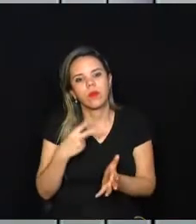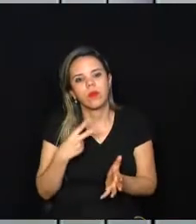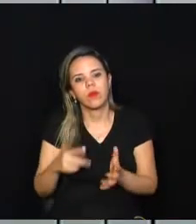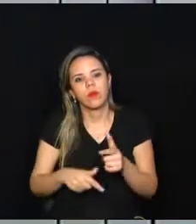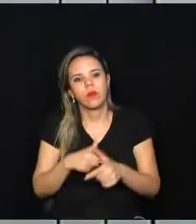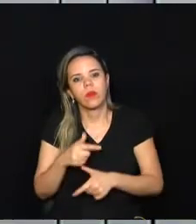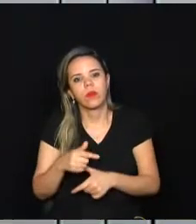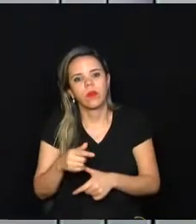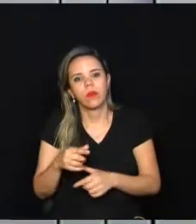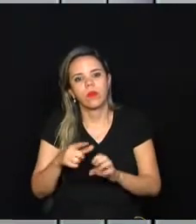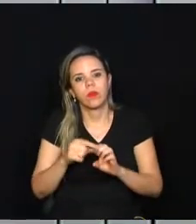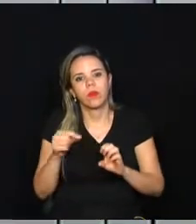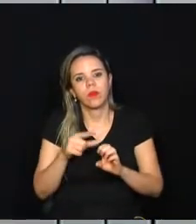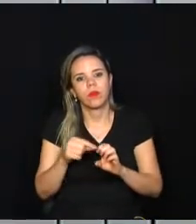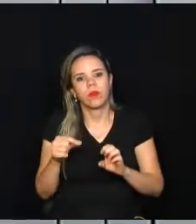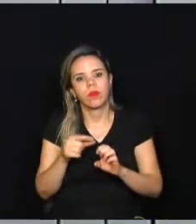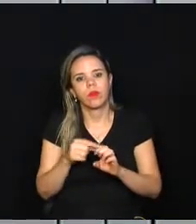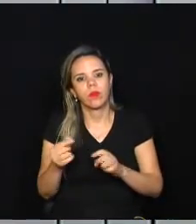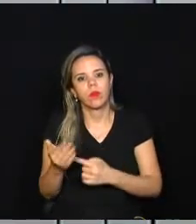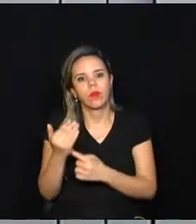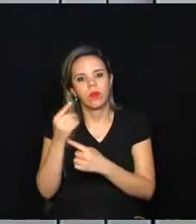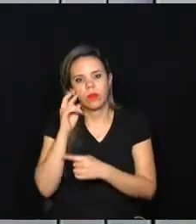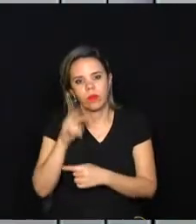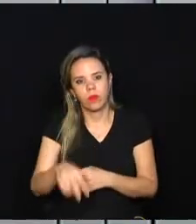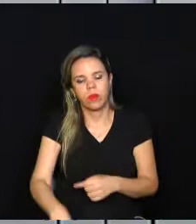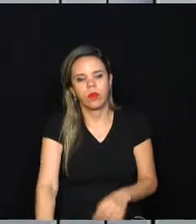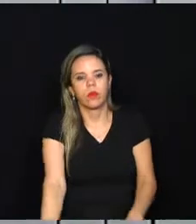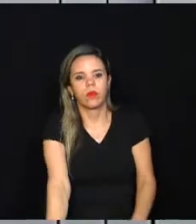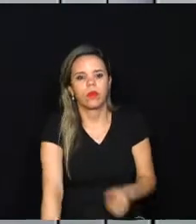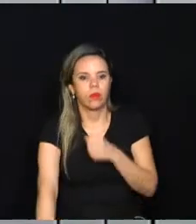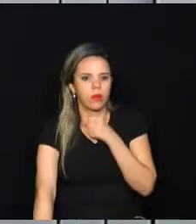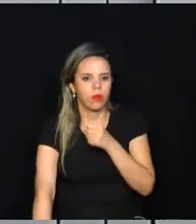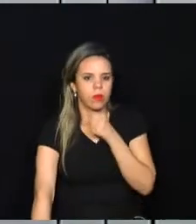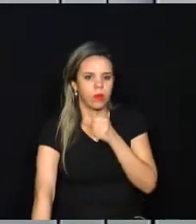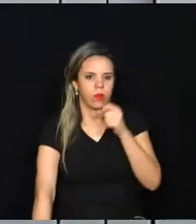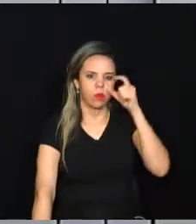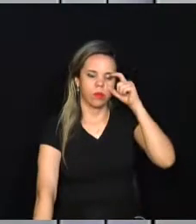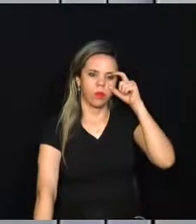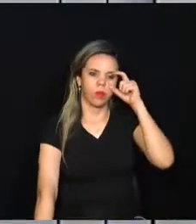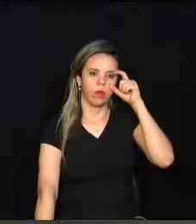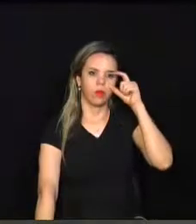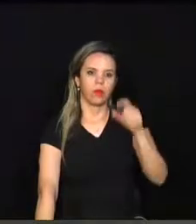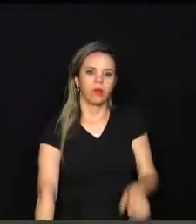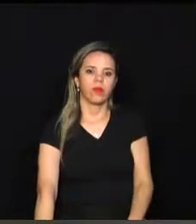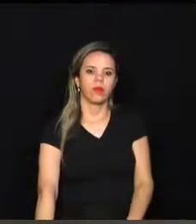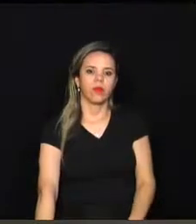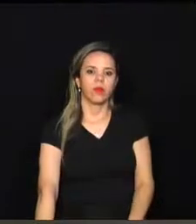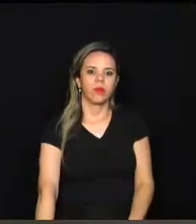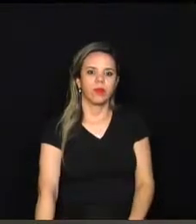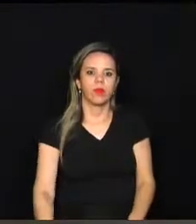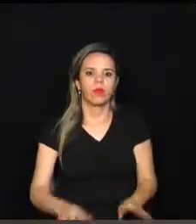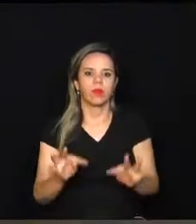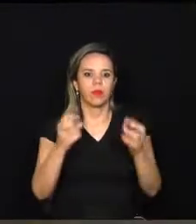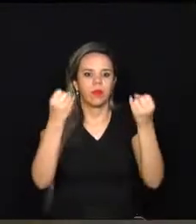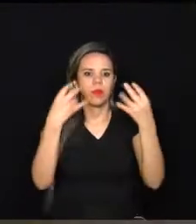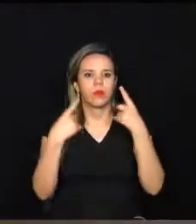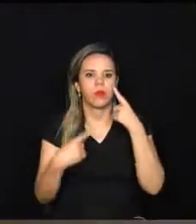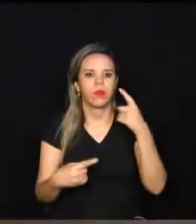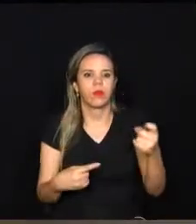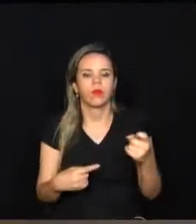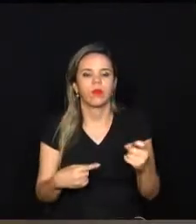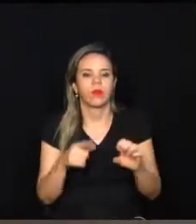do empreendedorismo e inovação. Confira na reportagem de Michel Amorim. Para tratar dos interesses